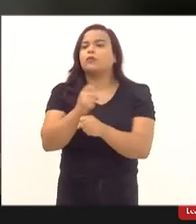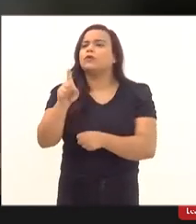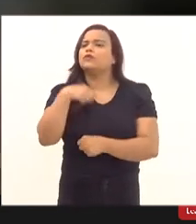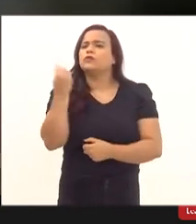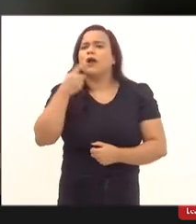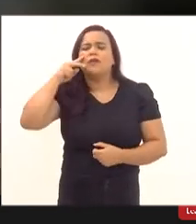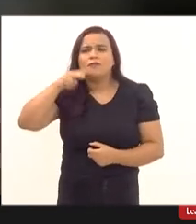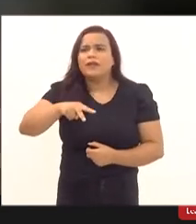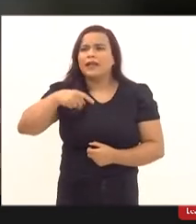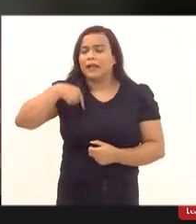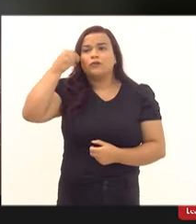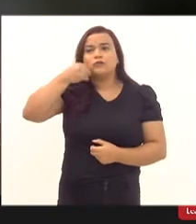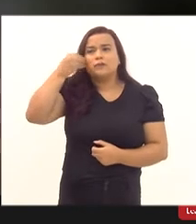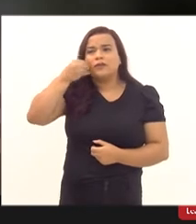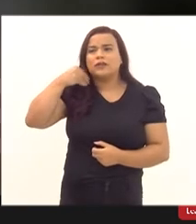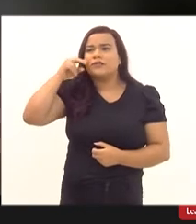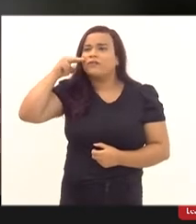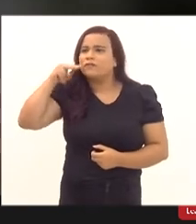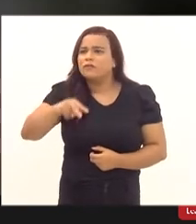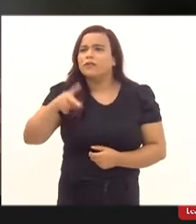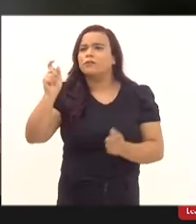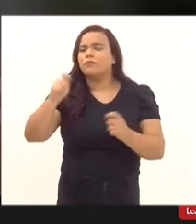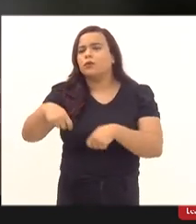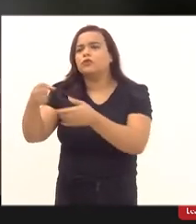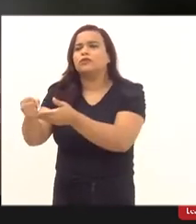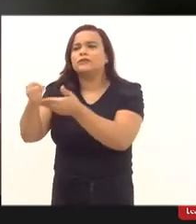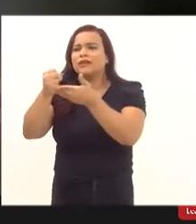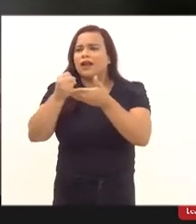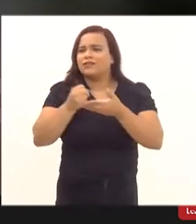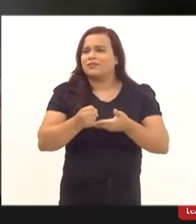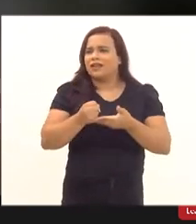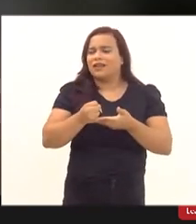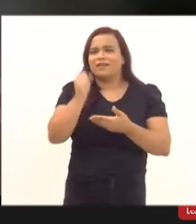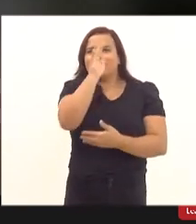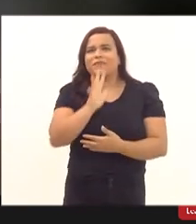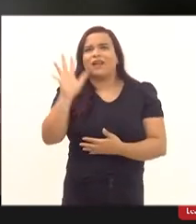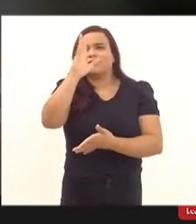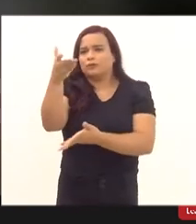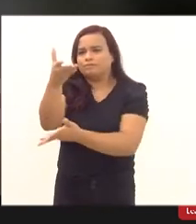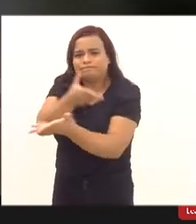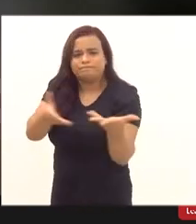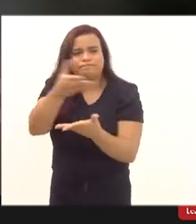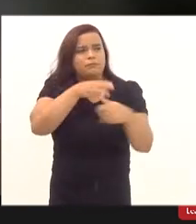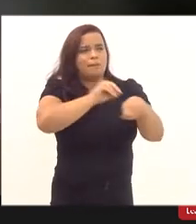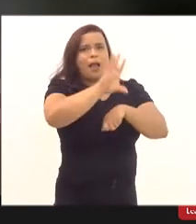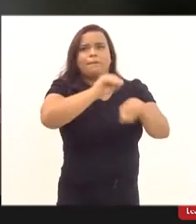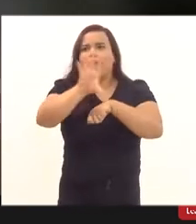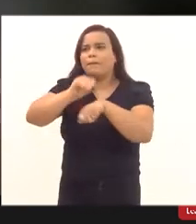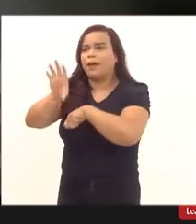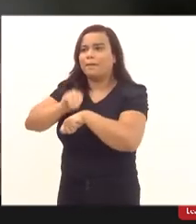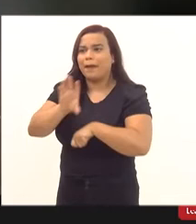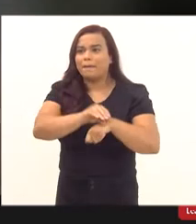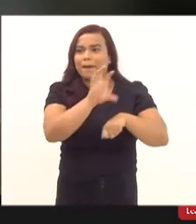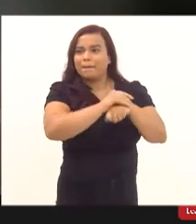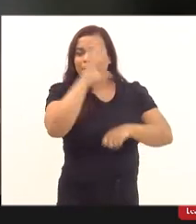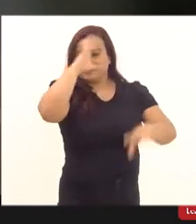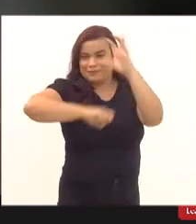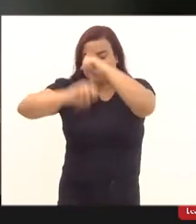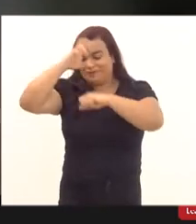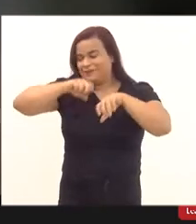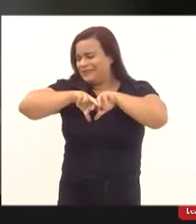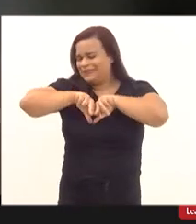trazer o Brasil para uma troca de saberes para um encontro